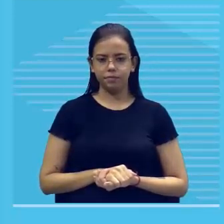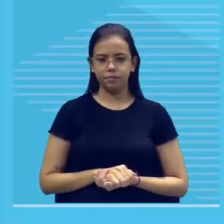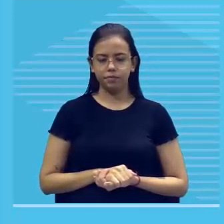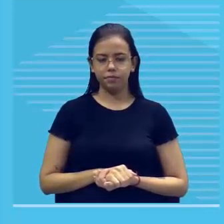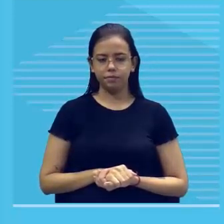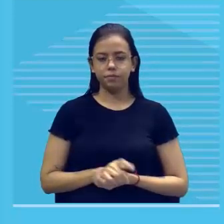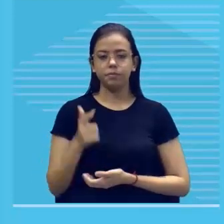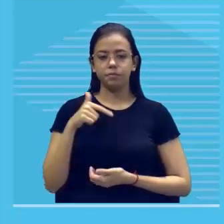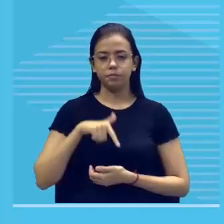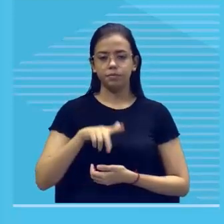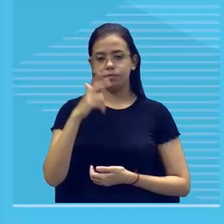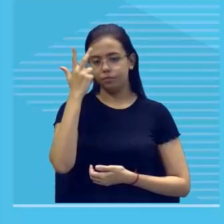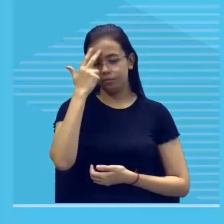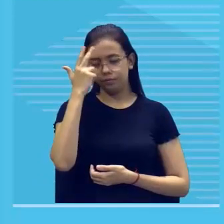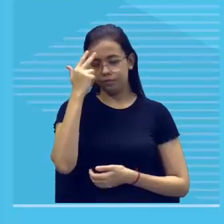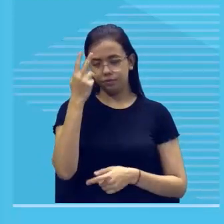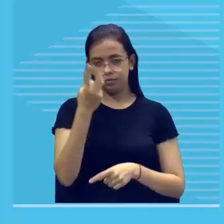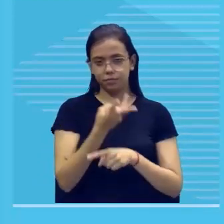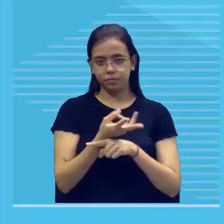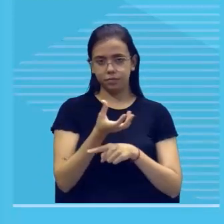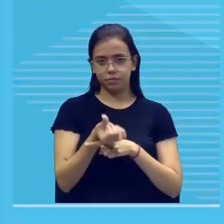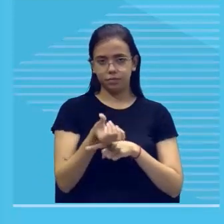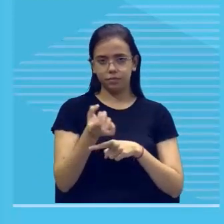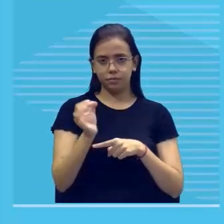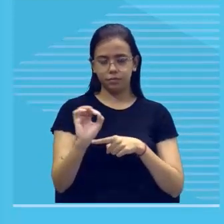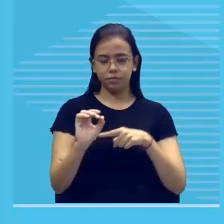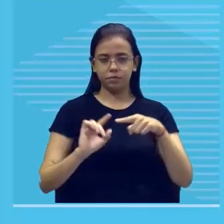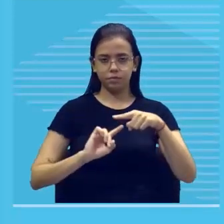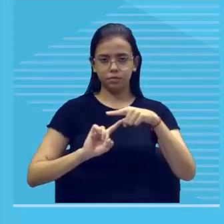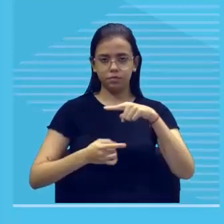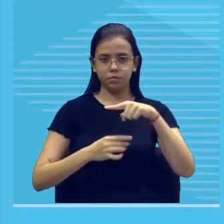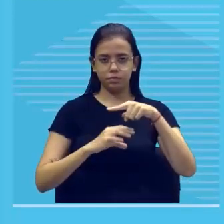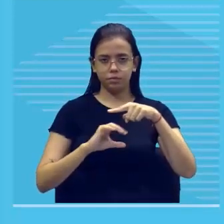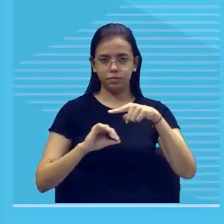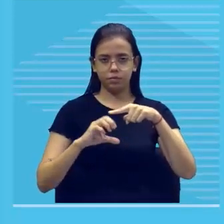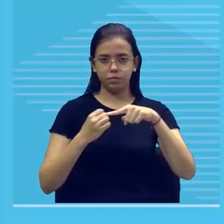360 sobre 1080